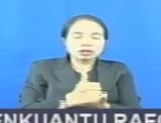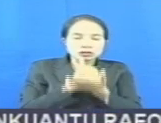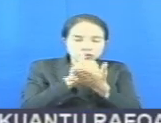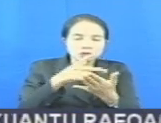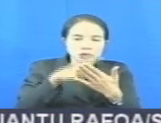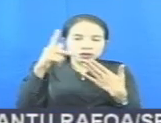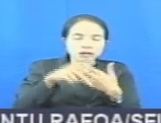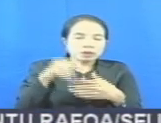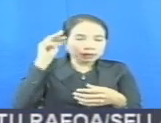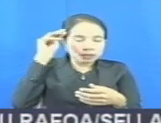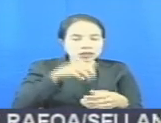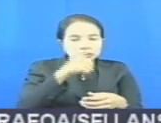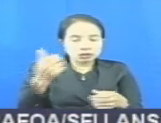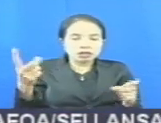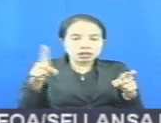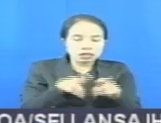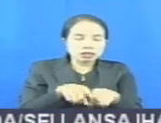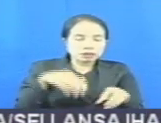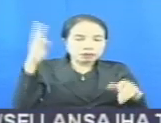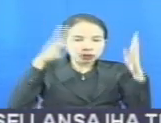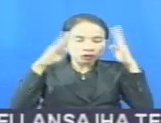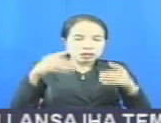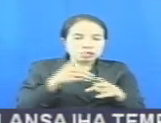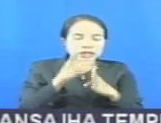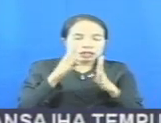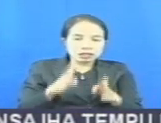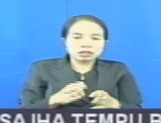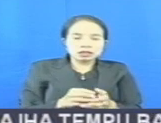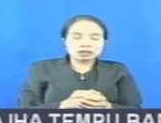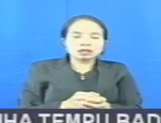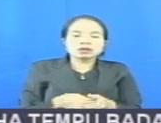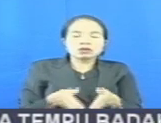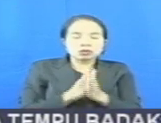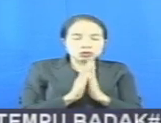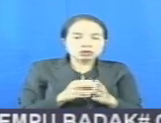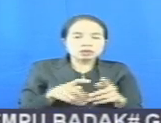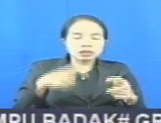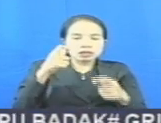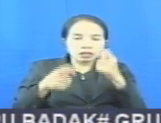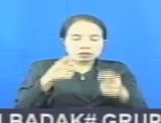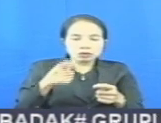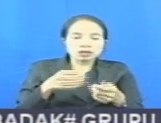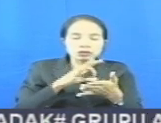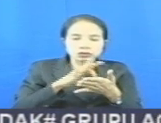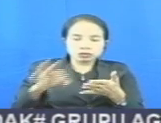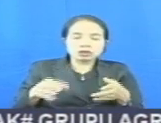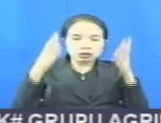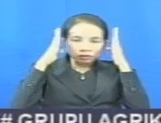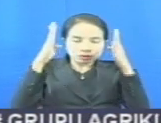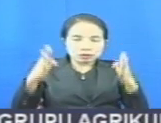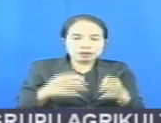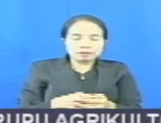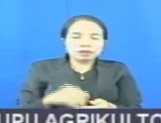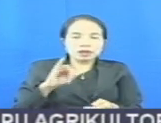ministério Seluk. Relaciona o questão, né? Diretor Executivo Fontil em Russo para Tribunal das Contas, a tu toma atenção.